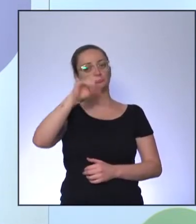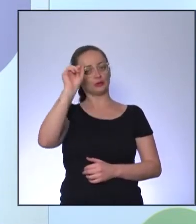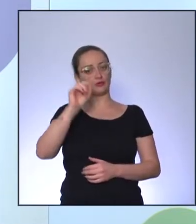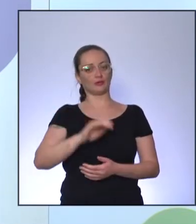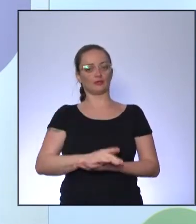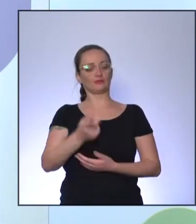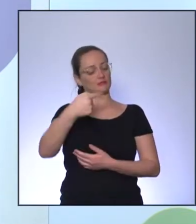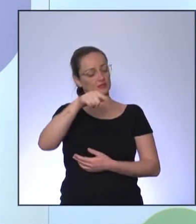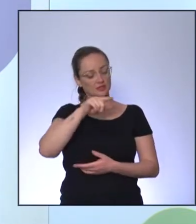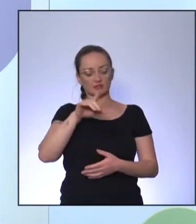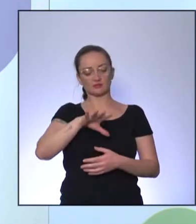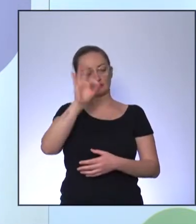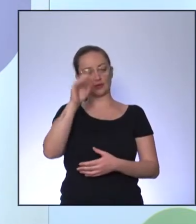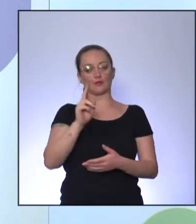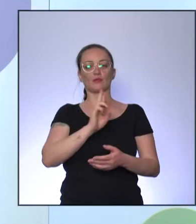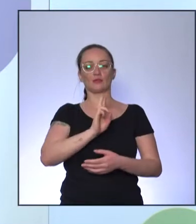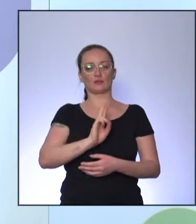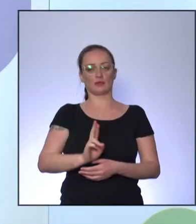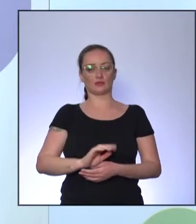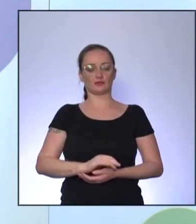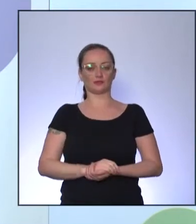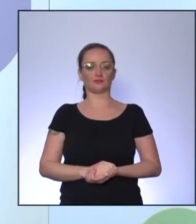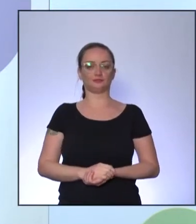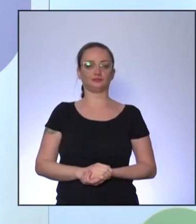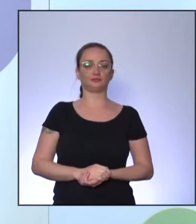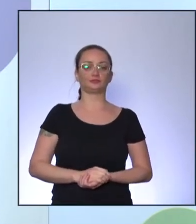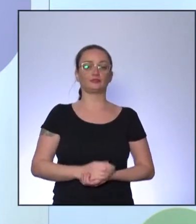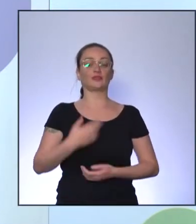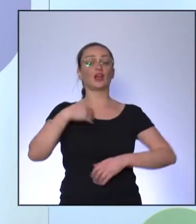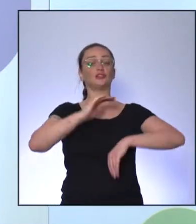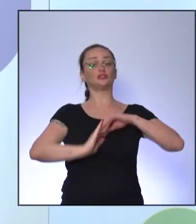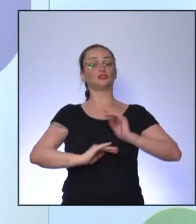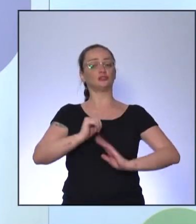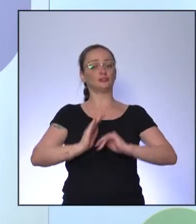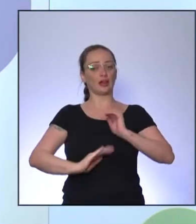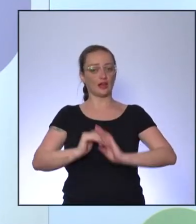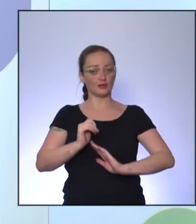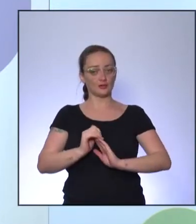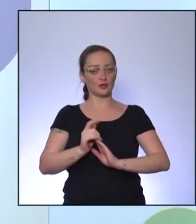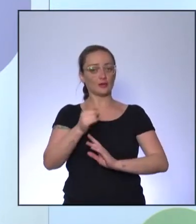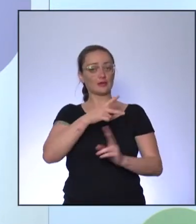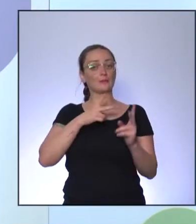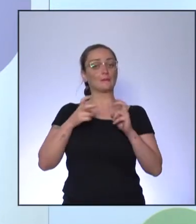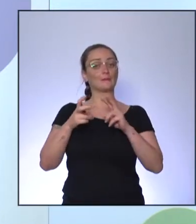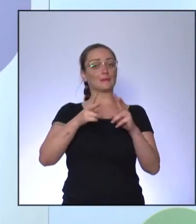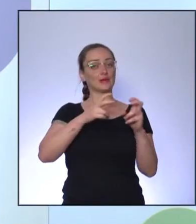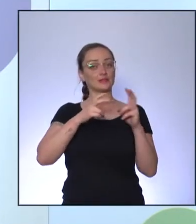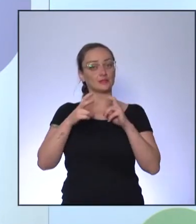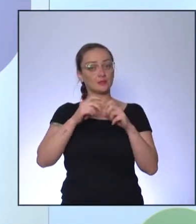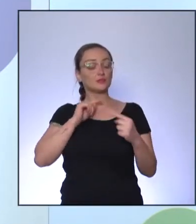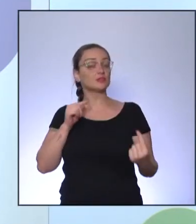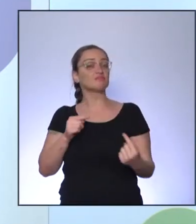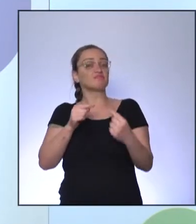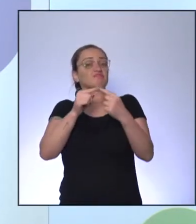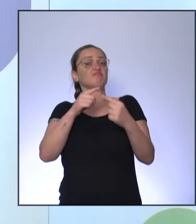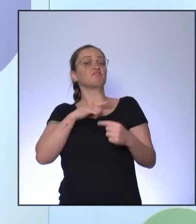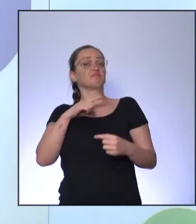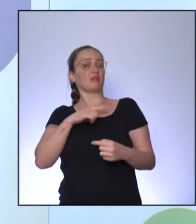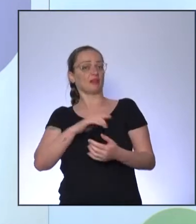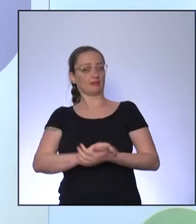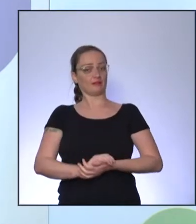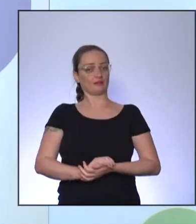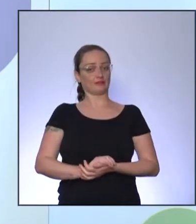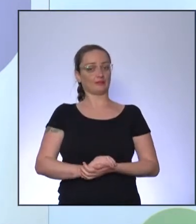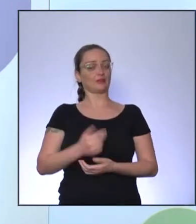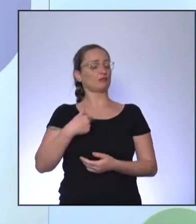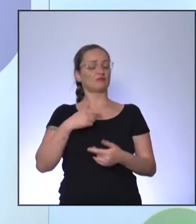escrever, são vocês. Tá? Porque, como eu falei para vocês, a atividade é para vocês perceberem as afinidades que vocês têm